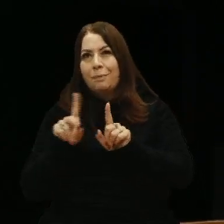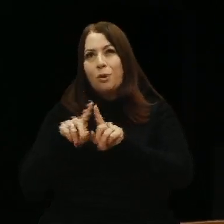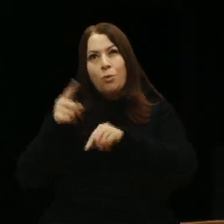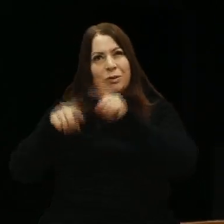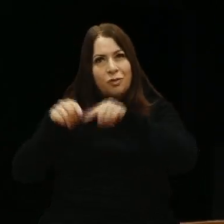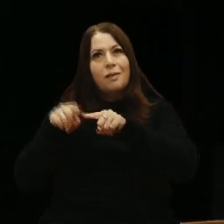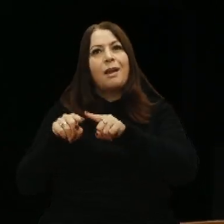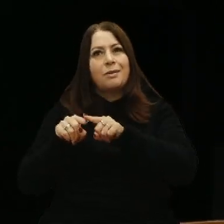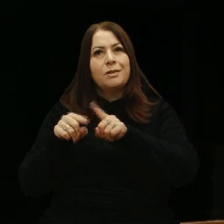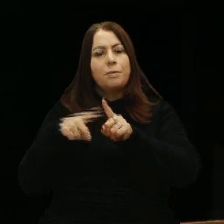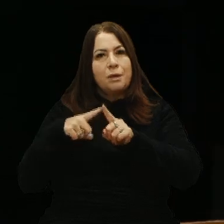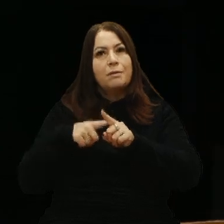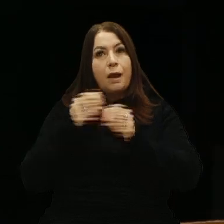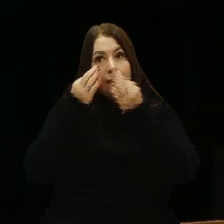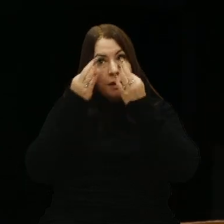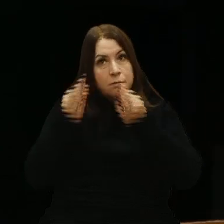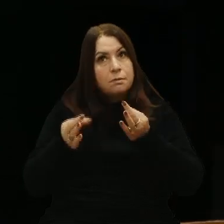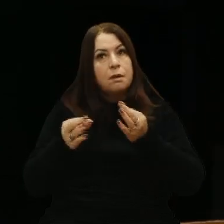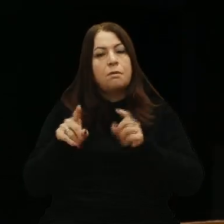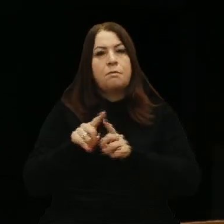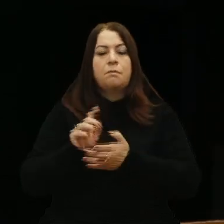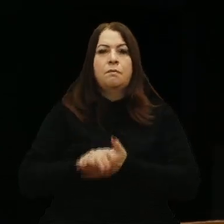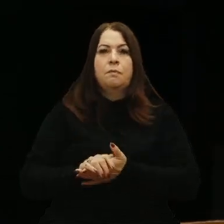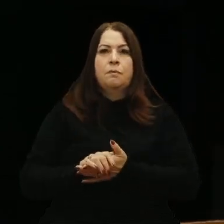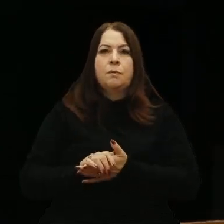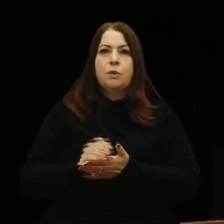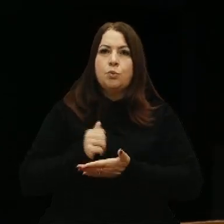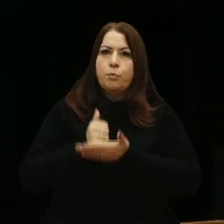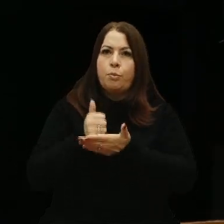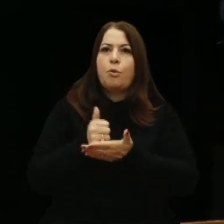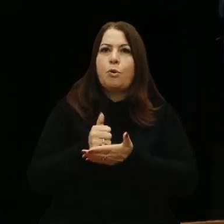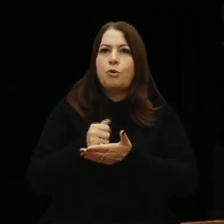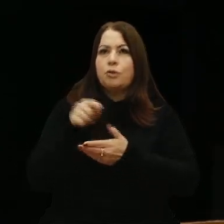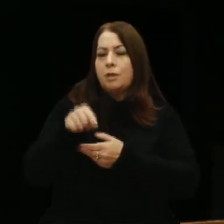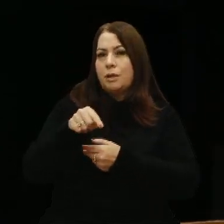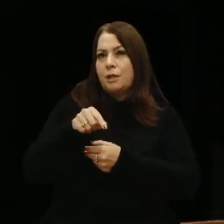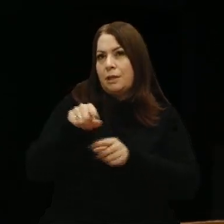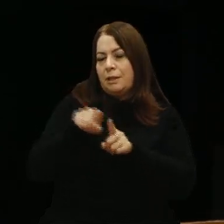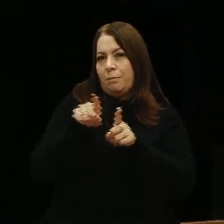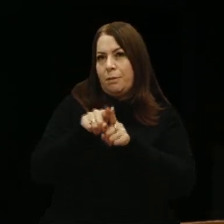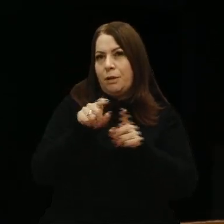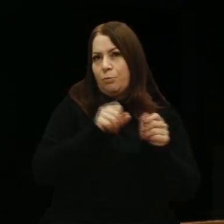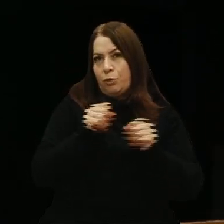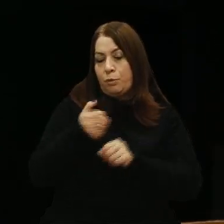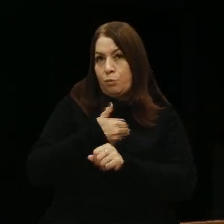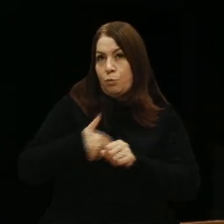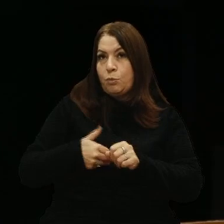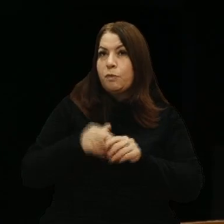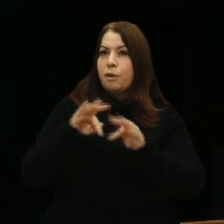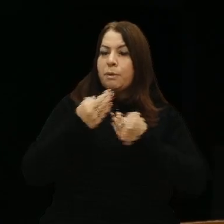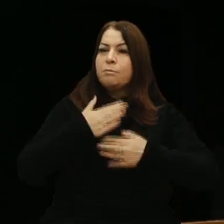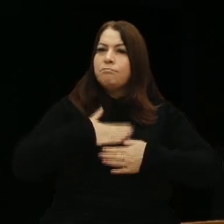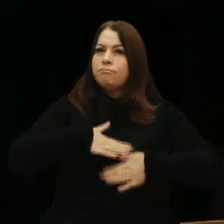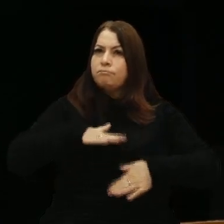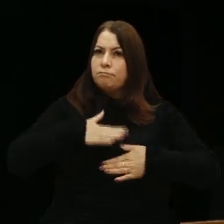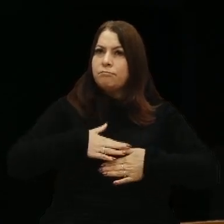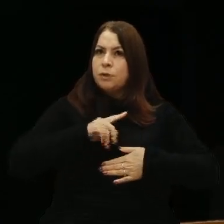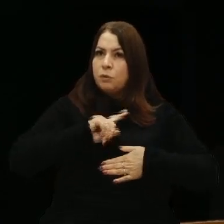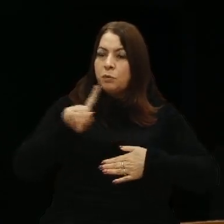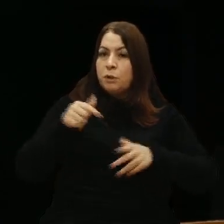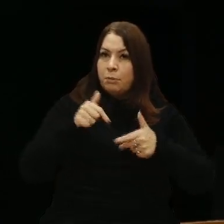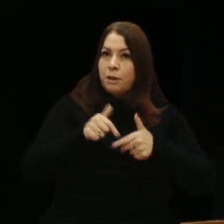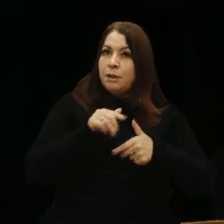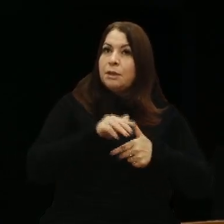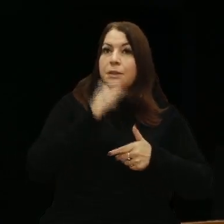atividades para que elas tenham atenção, para que elas tenham, né, suporte do poder público, para que as famílias possam ficar tranquilas enquanto vão